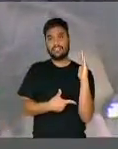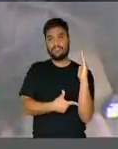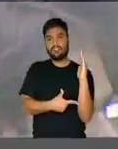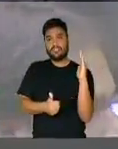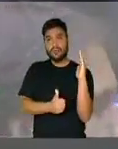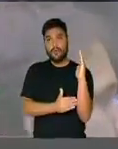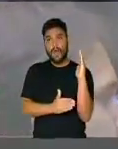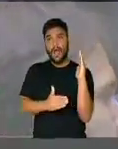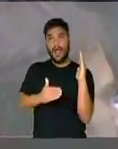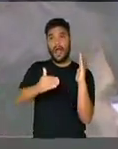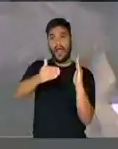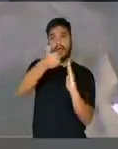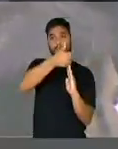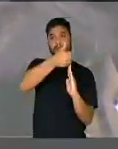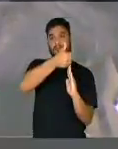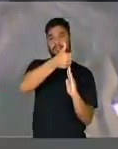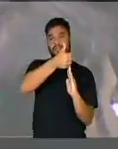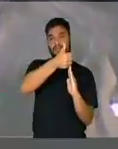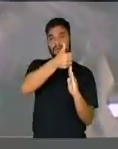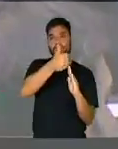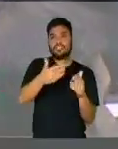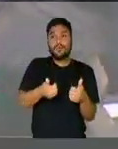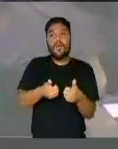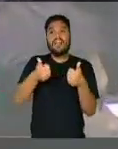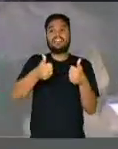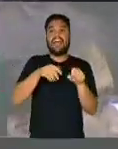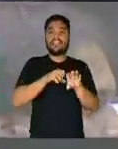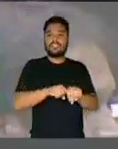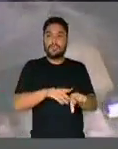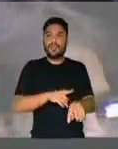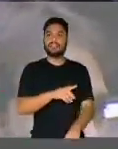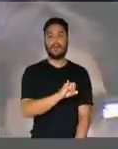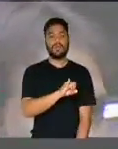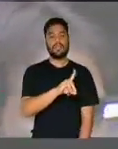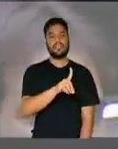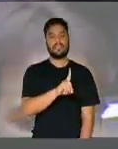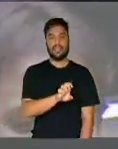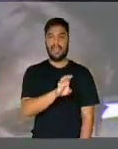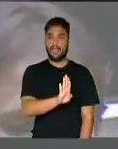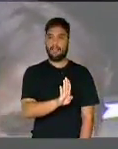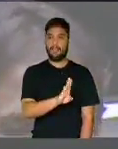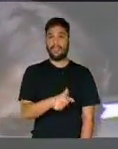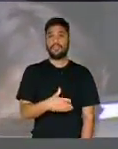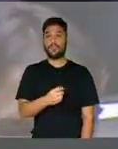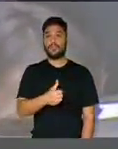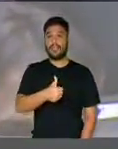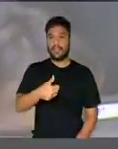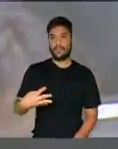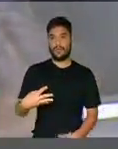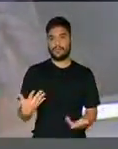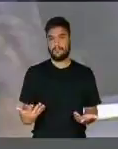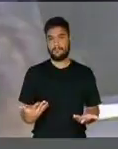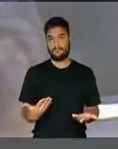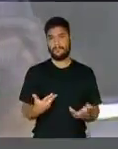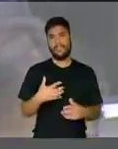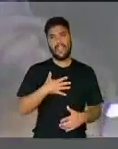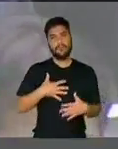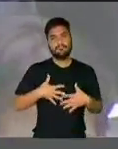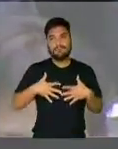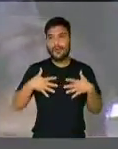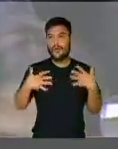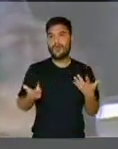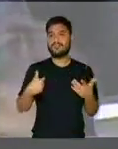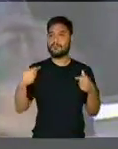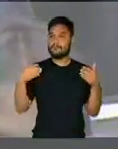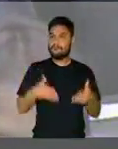para o primeiro lugar no indicador do momento da educação básica o ideb no ano de 2014 eu tive a honra eo orgulho